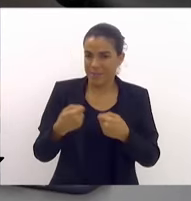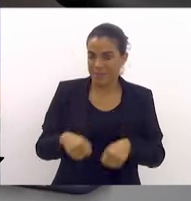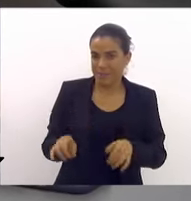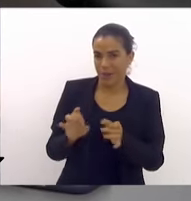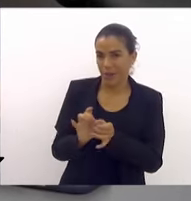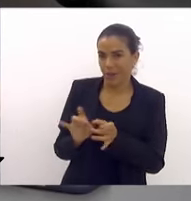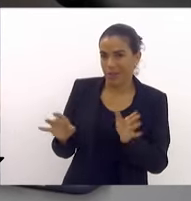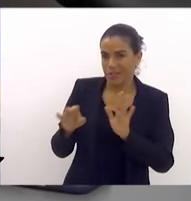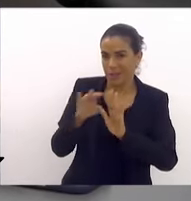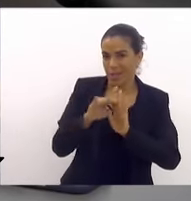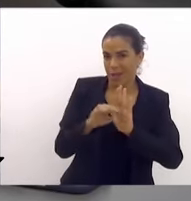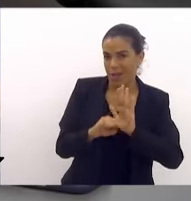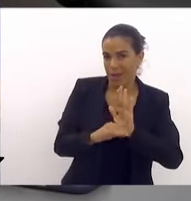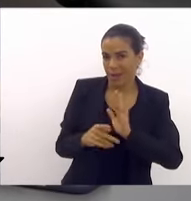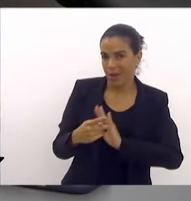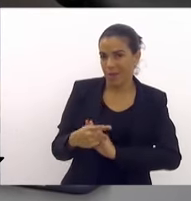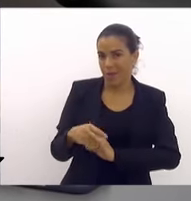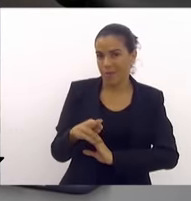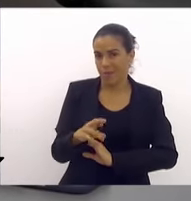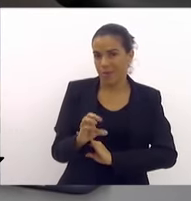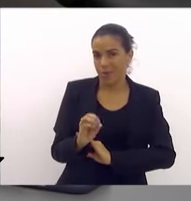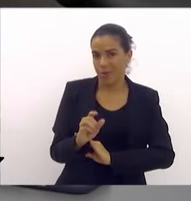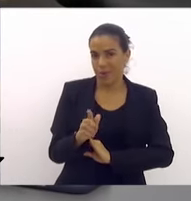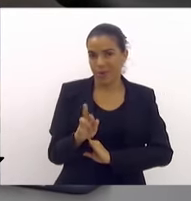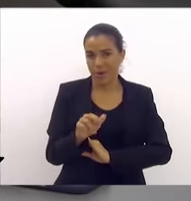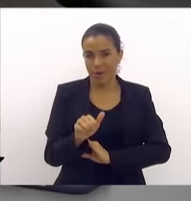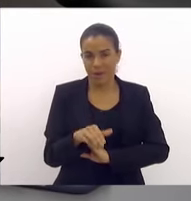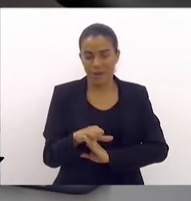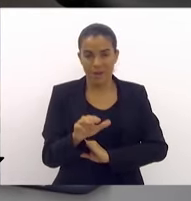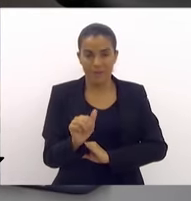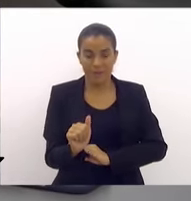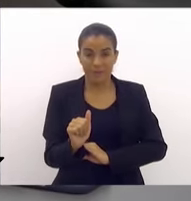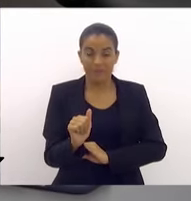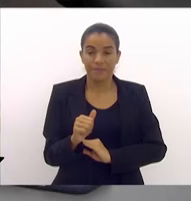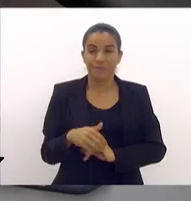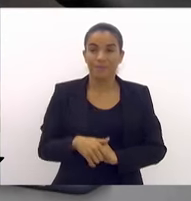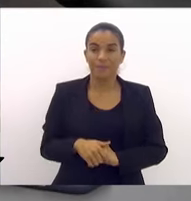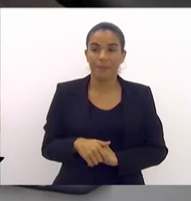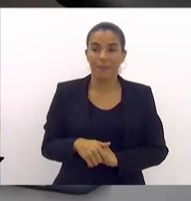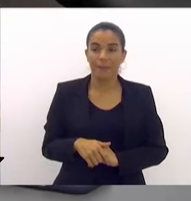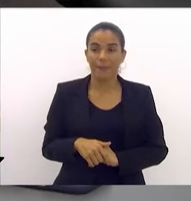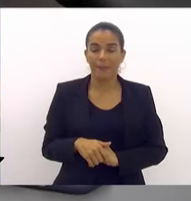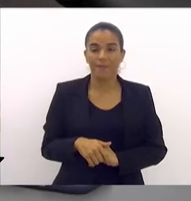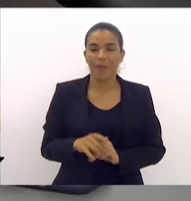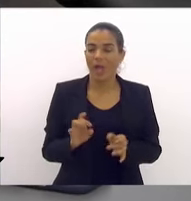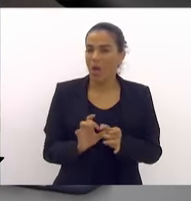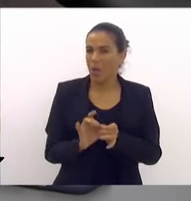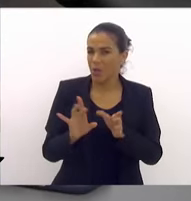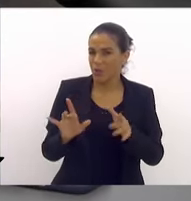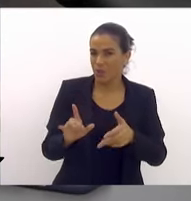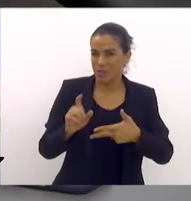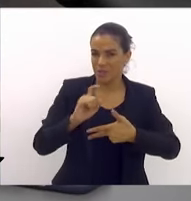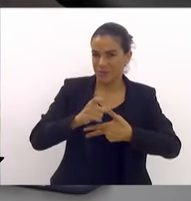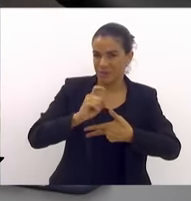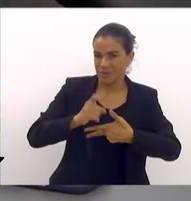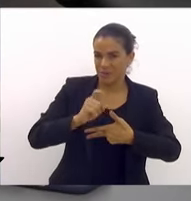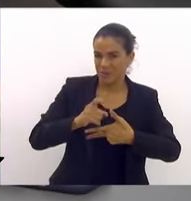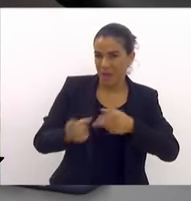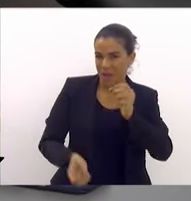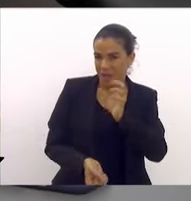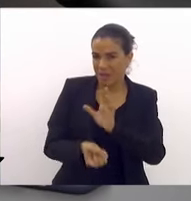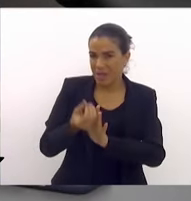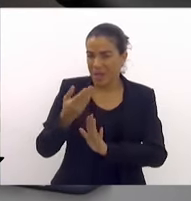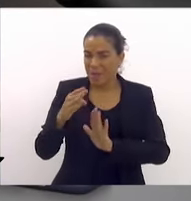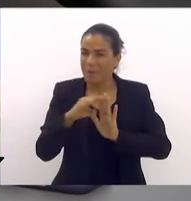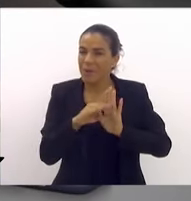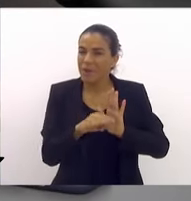de programa, ele implanta se ele quiser e bem entender. Agora, aí, autorizando o Poder Executivo a instituir